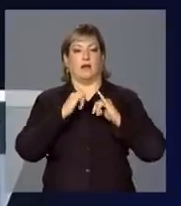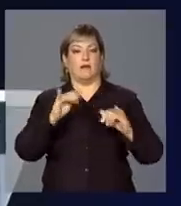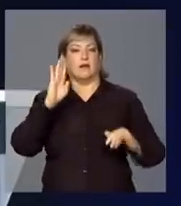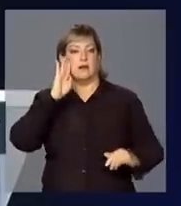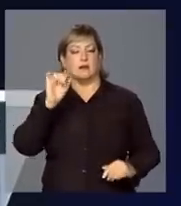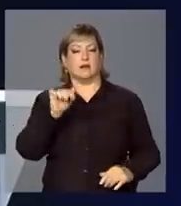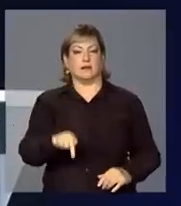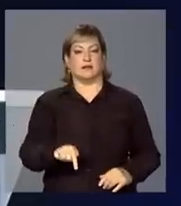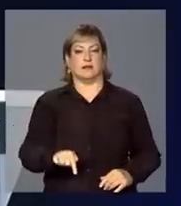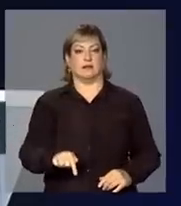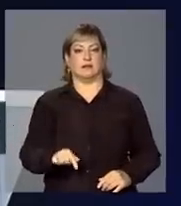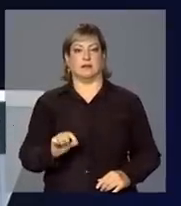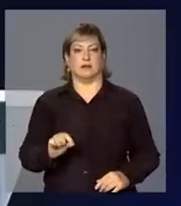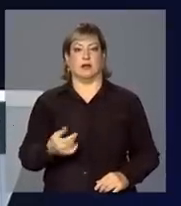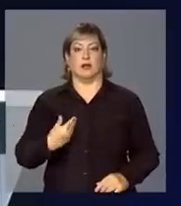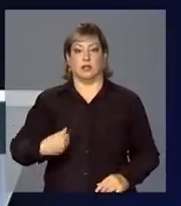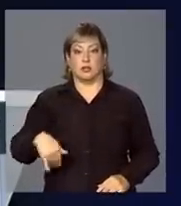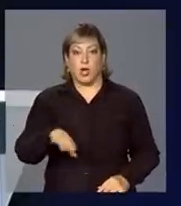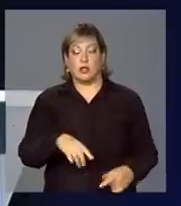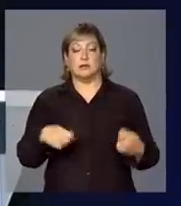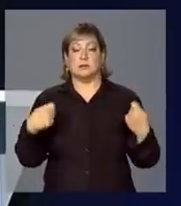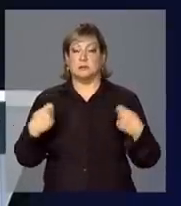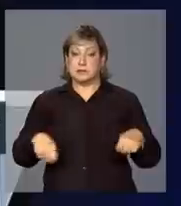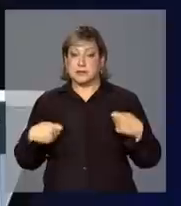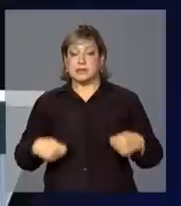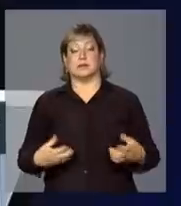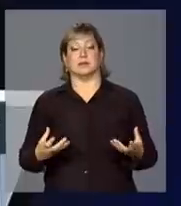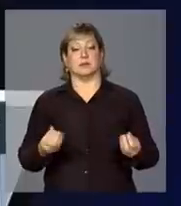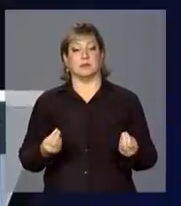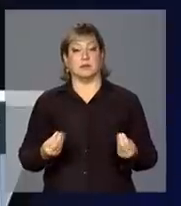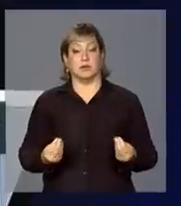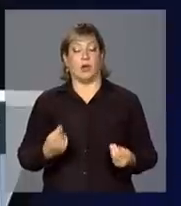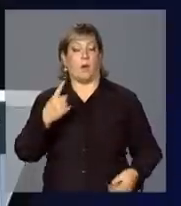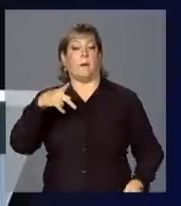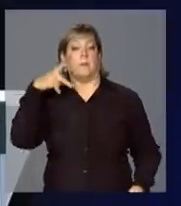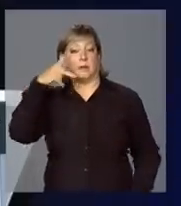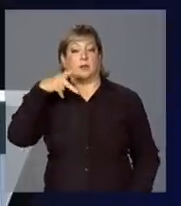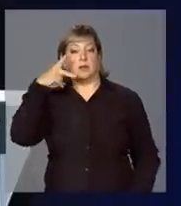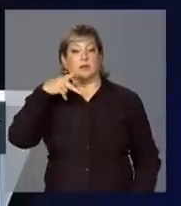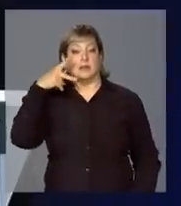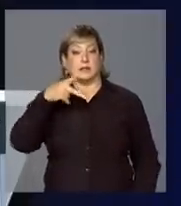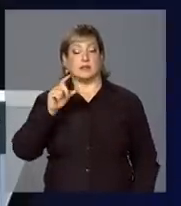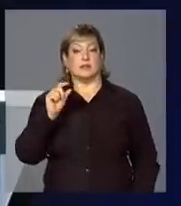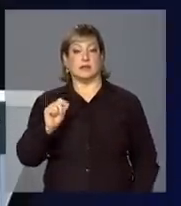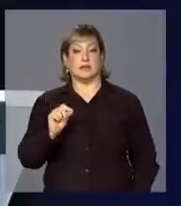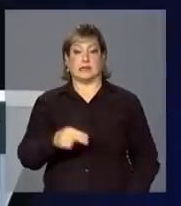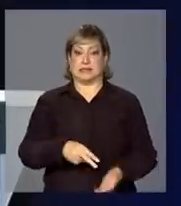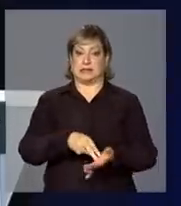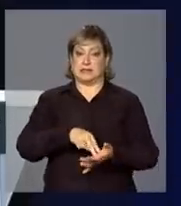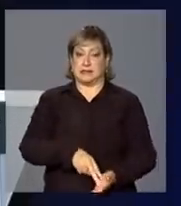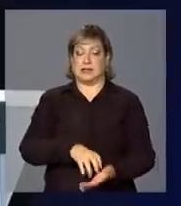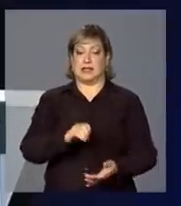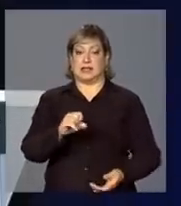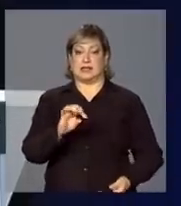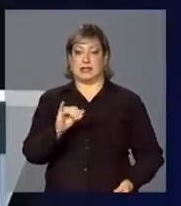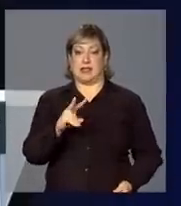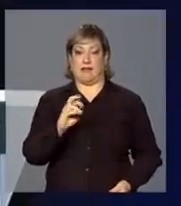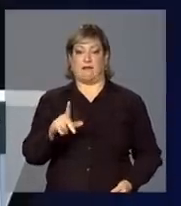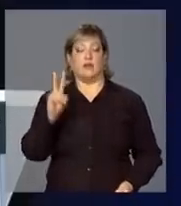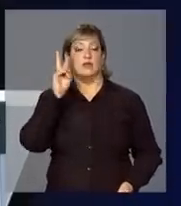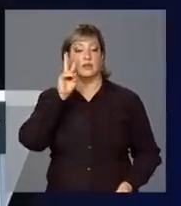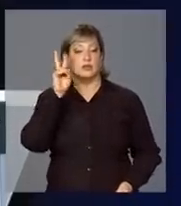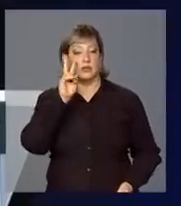destacar, nós precisamos muito de uma política estável no que se